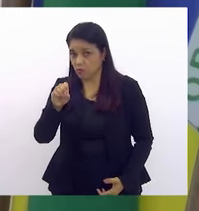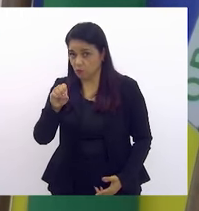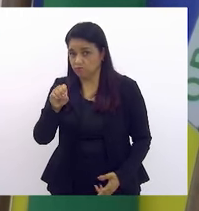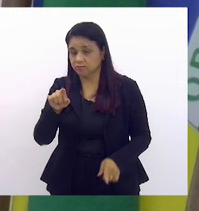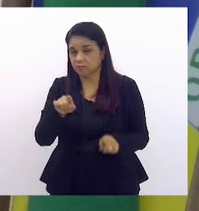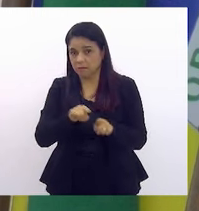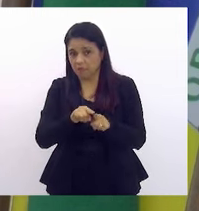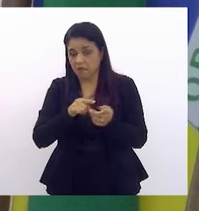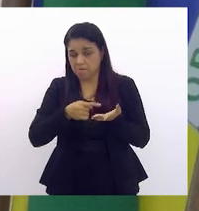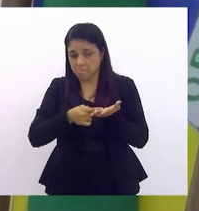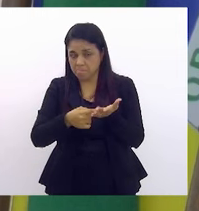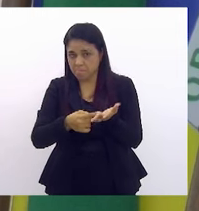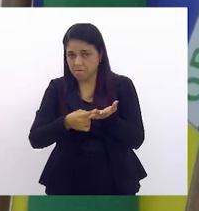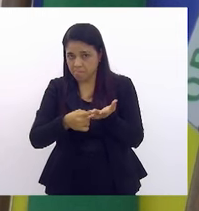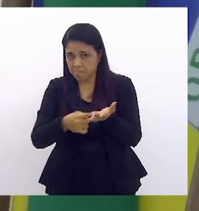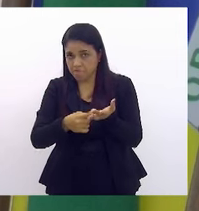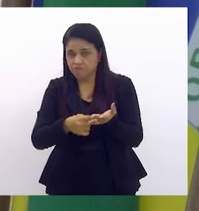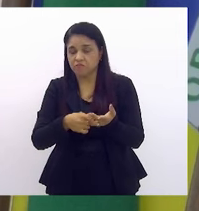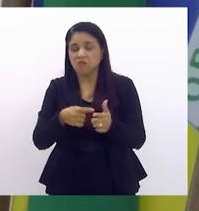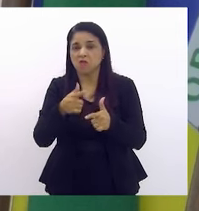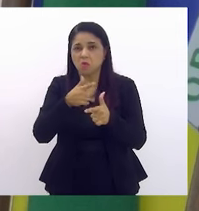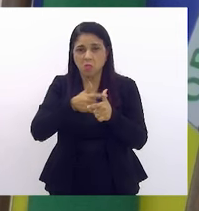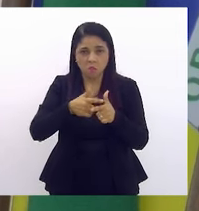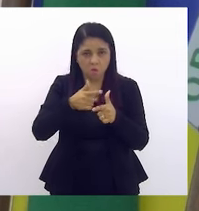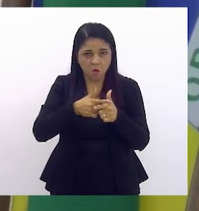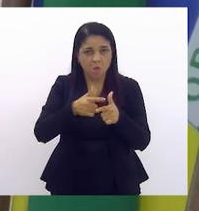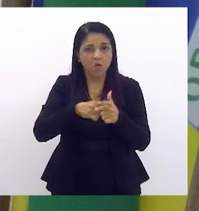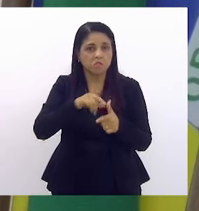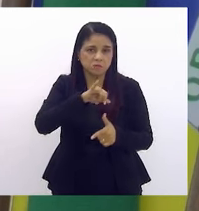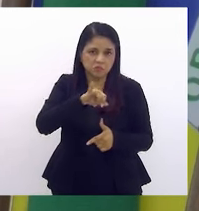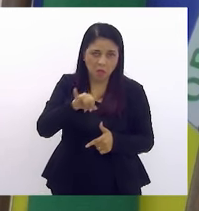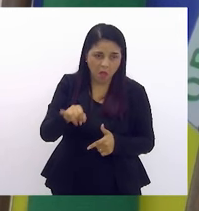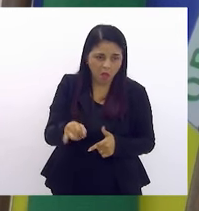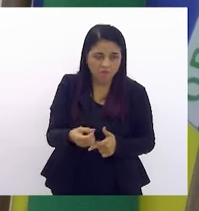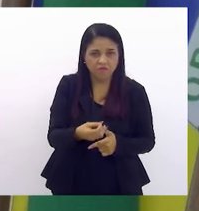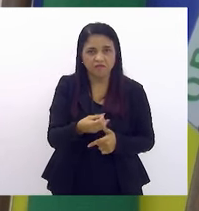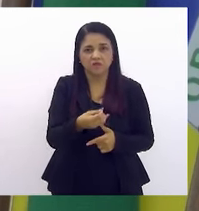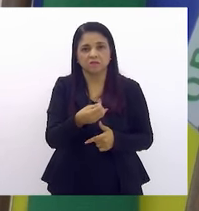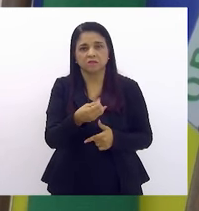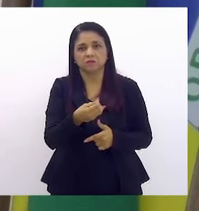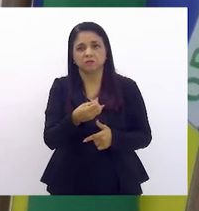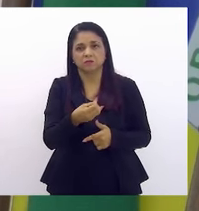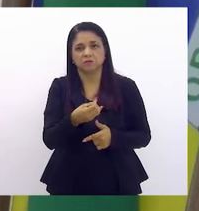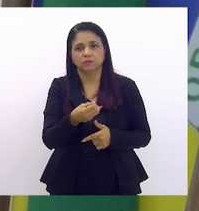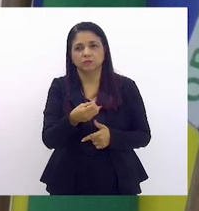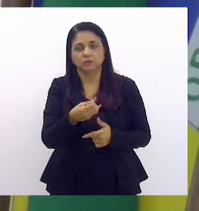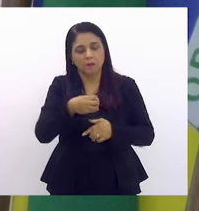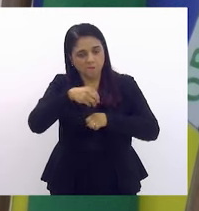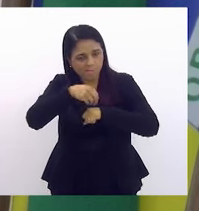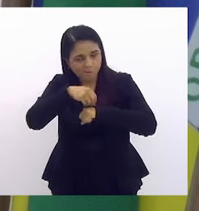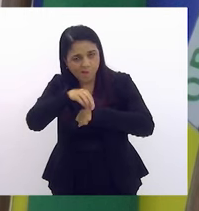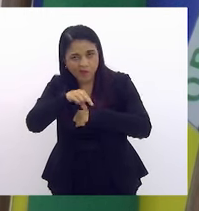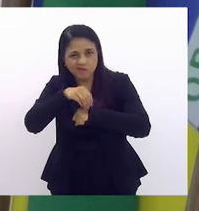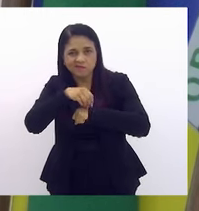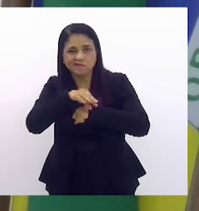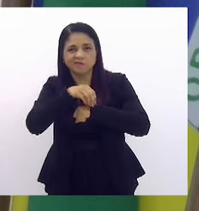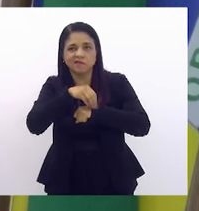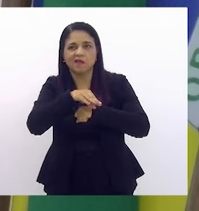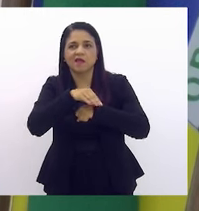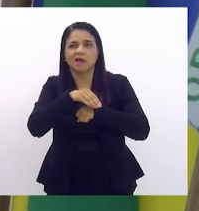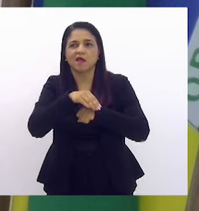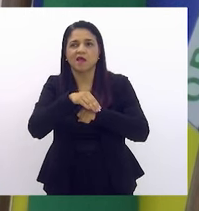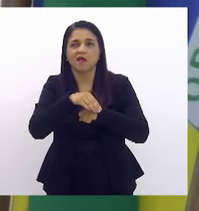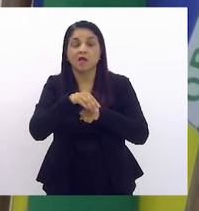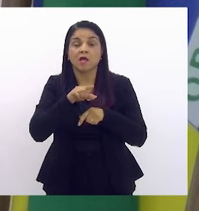Né, vocês sabem que o problema que a gente está aproveitando, tá passando... Nós estamos para abrir